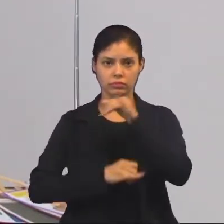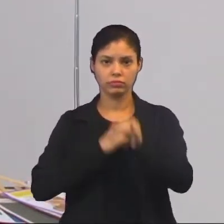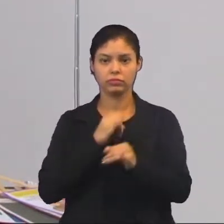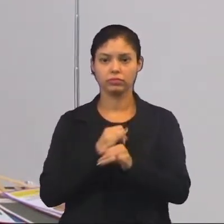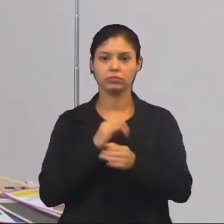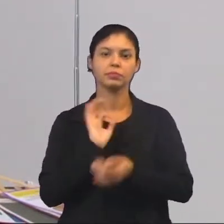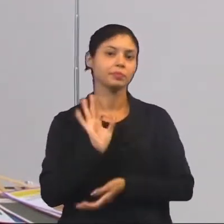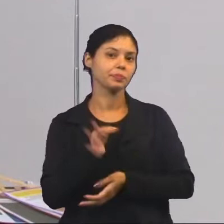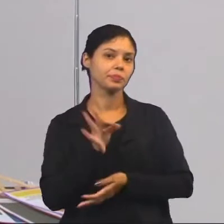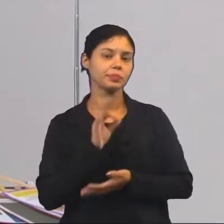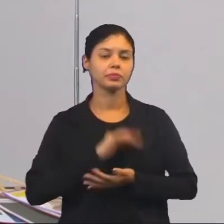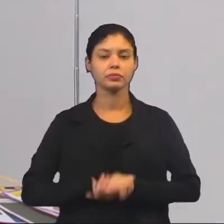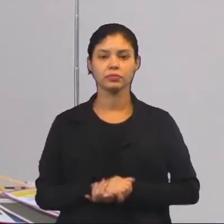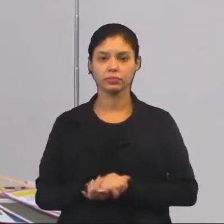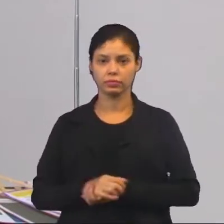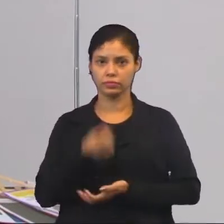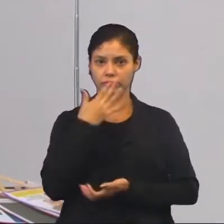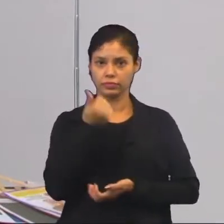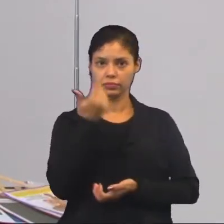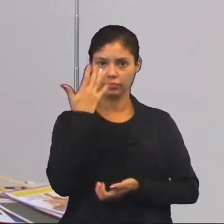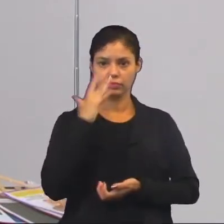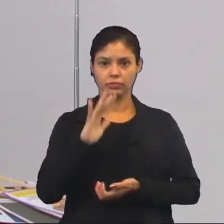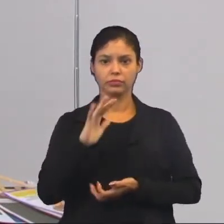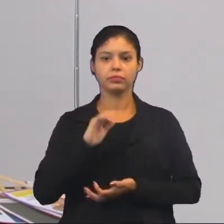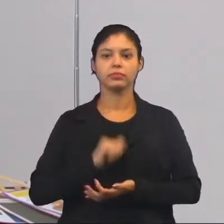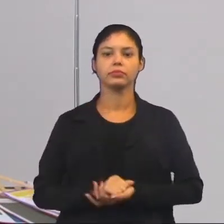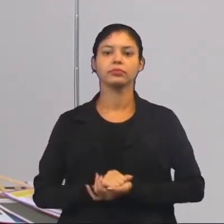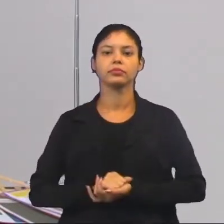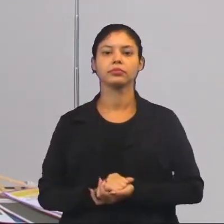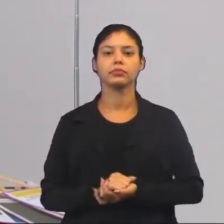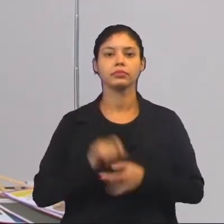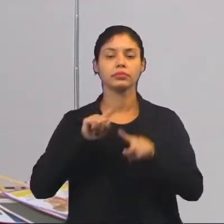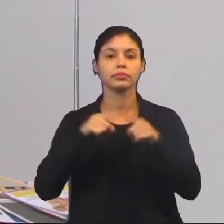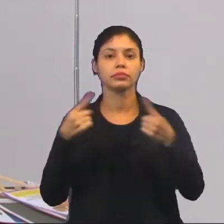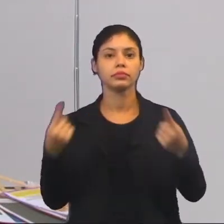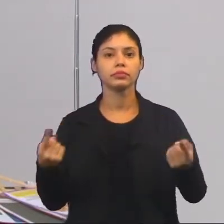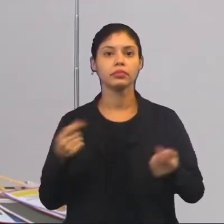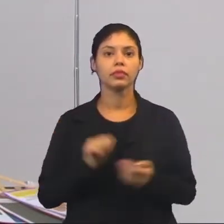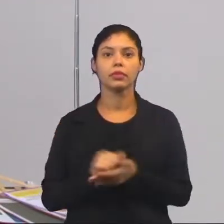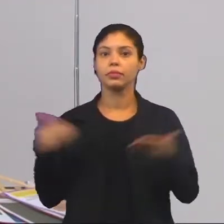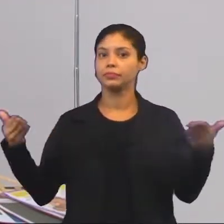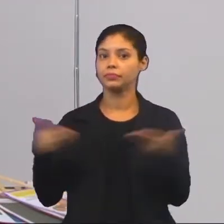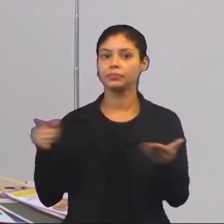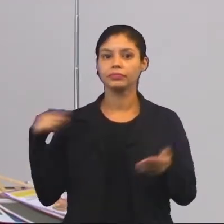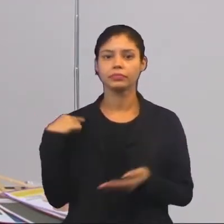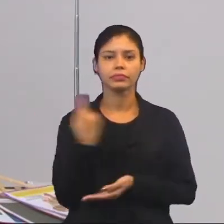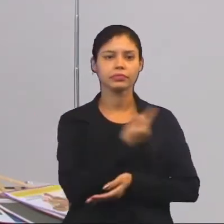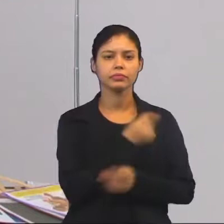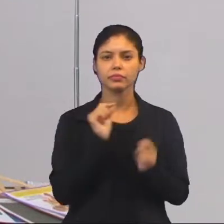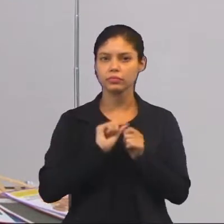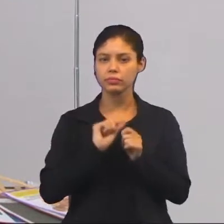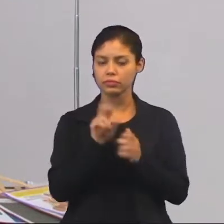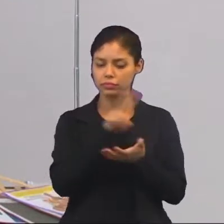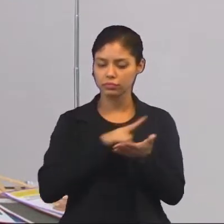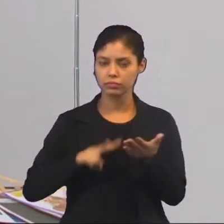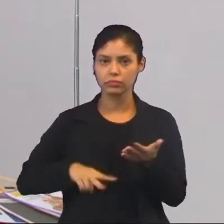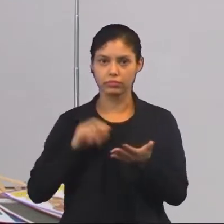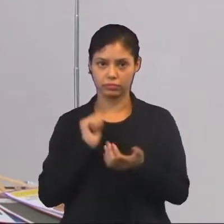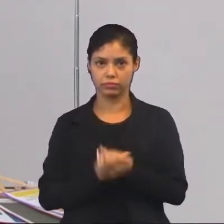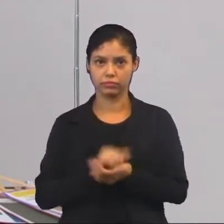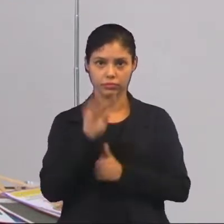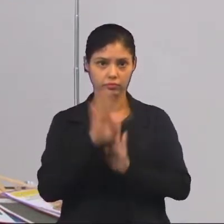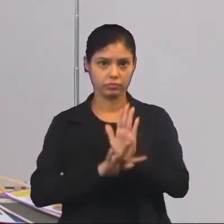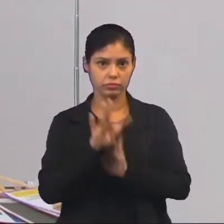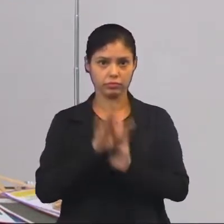internet, certo? Muito bem, crianças, mas agora vamos realizar a leitura de